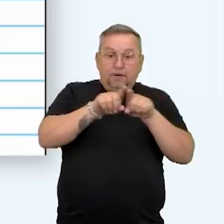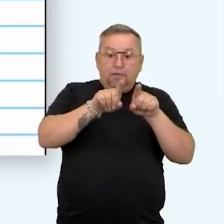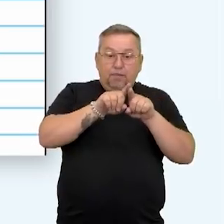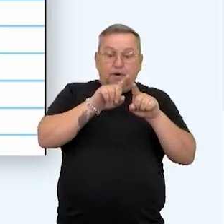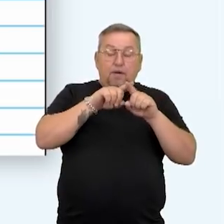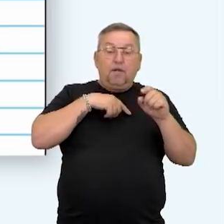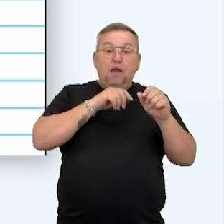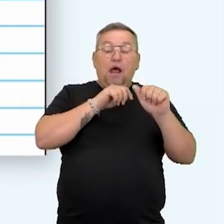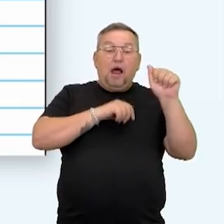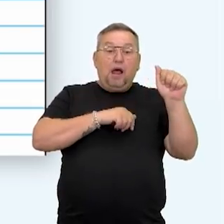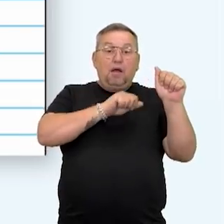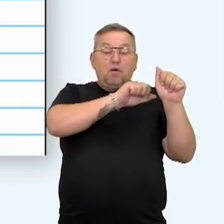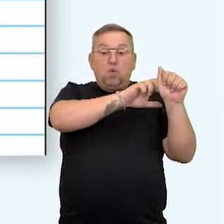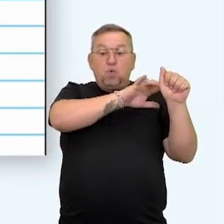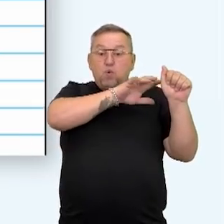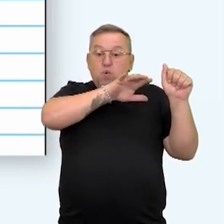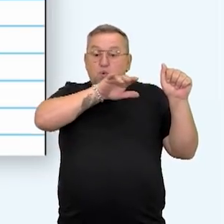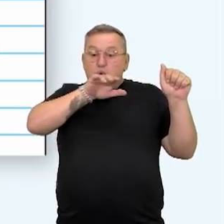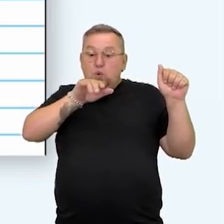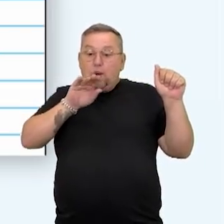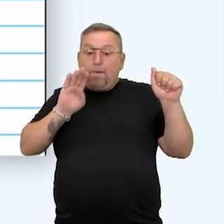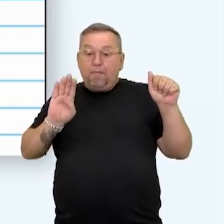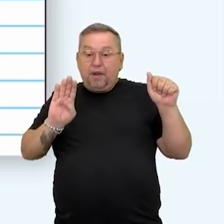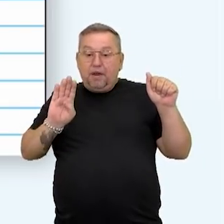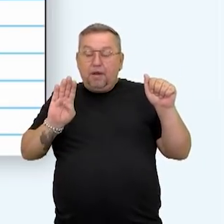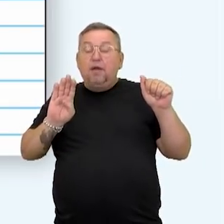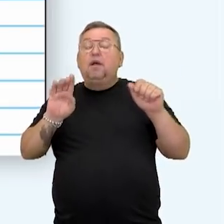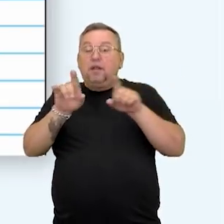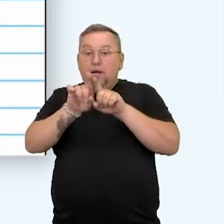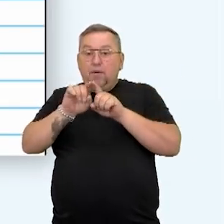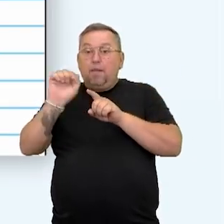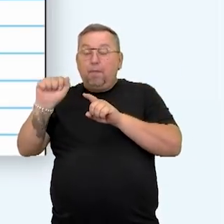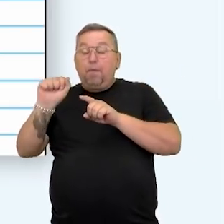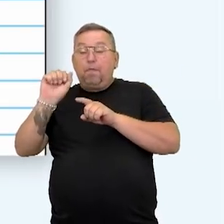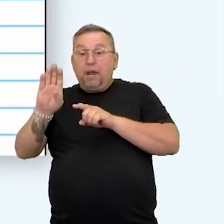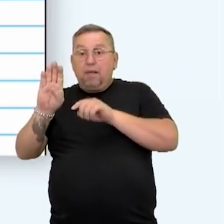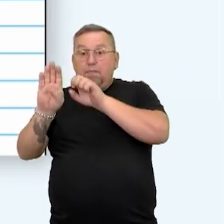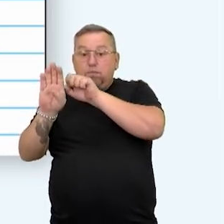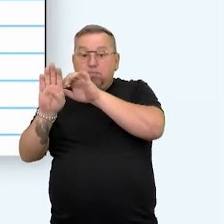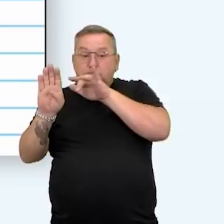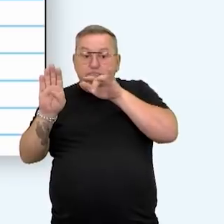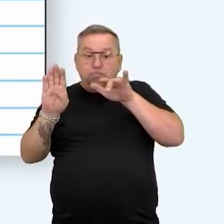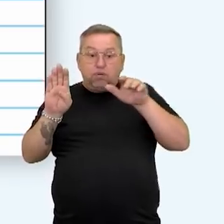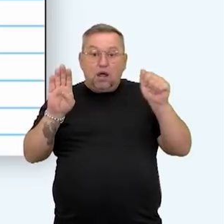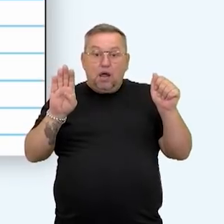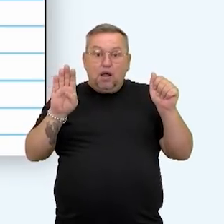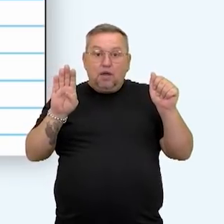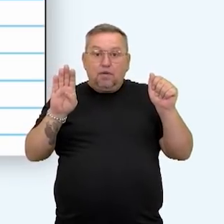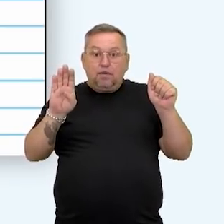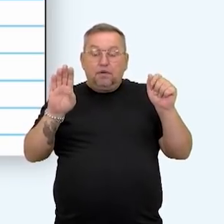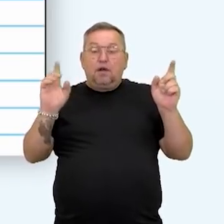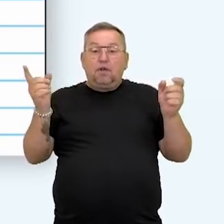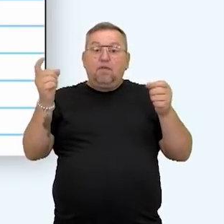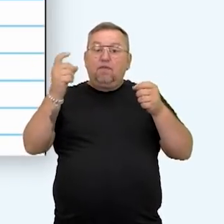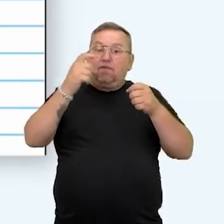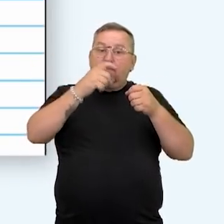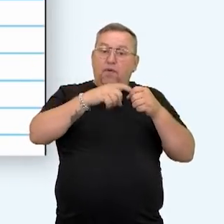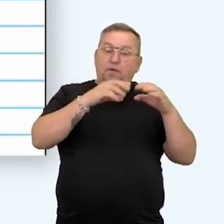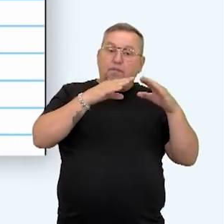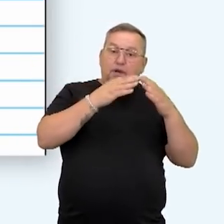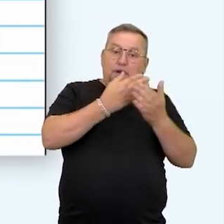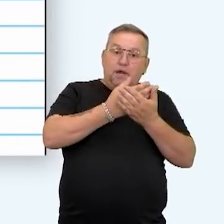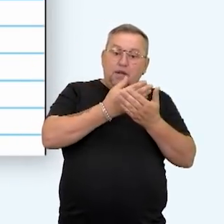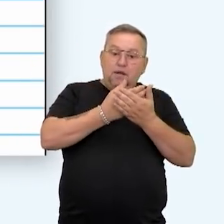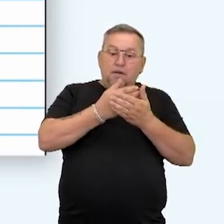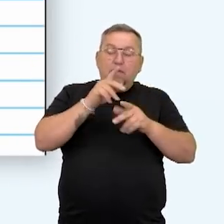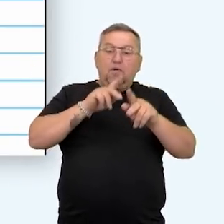deslocando para trabalhar e ou estudar em B, e vice-versa. Após realizarem suas tarefas, essas pessoas retornam às suas cidades de origem, o que